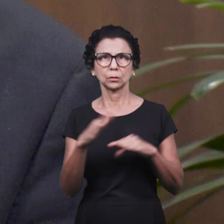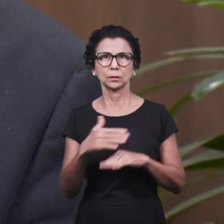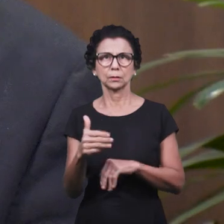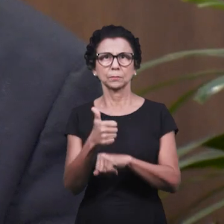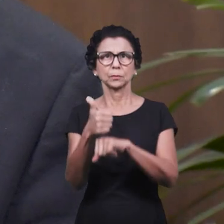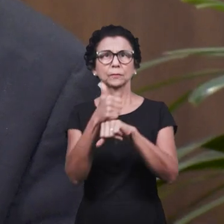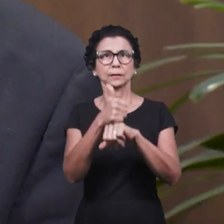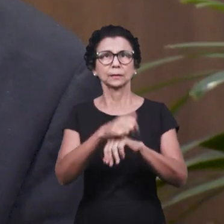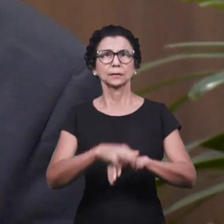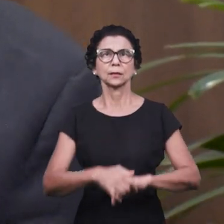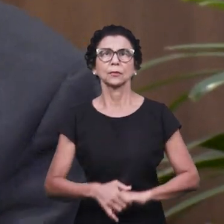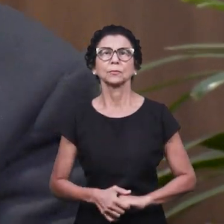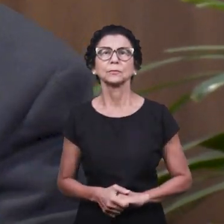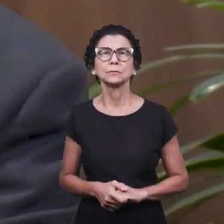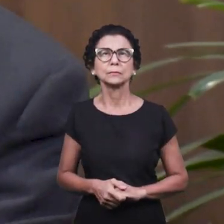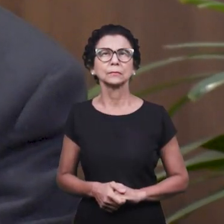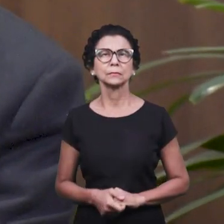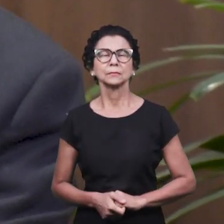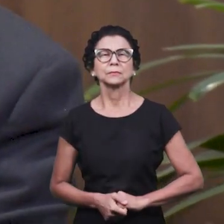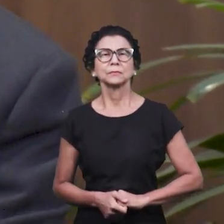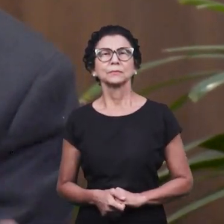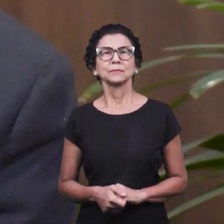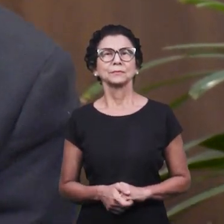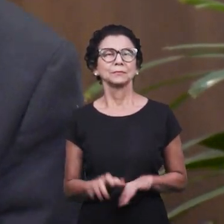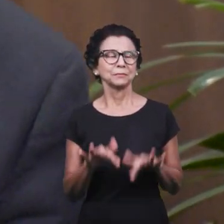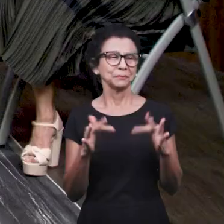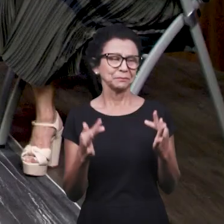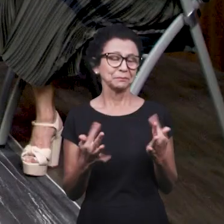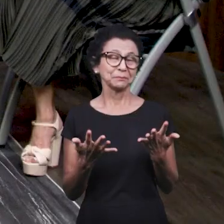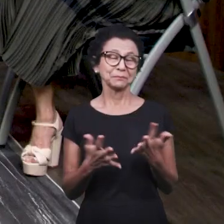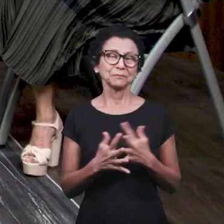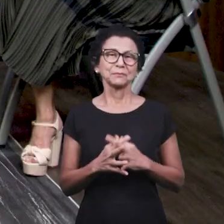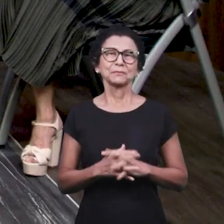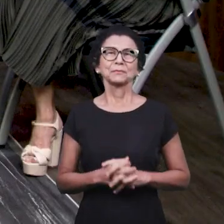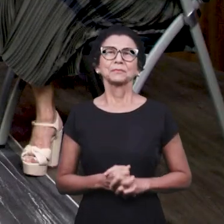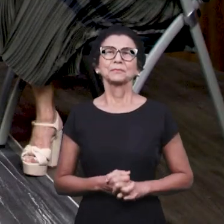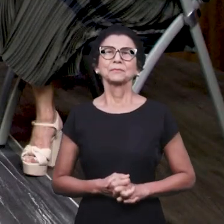a boa vontade e a paz no mundo. Coisa simples, né?